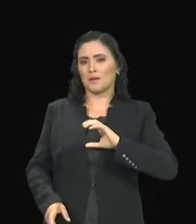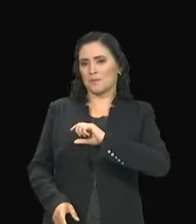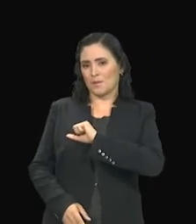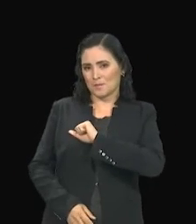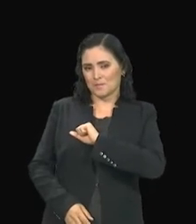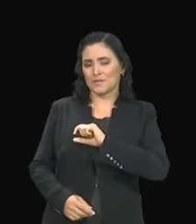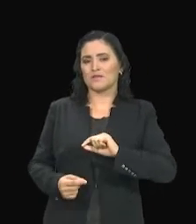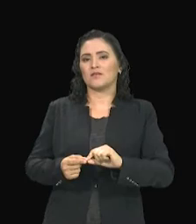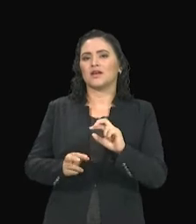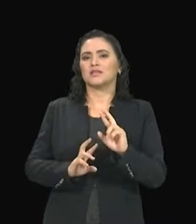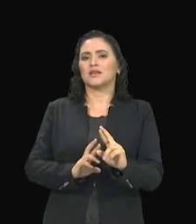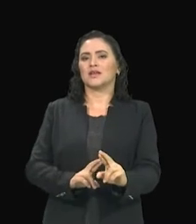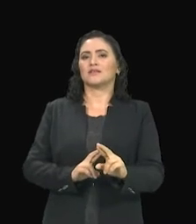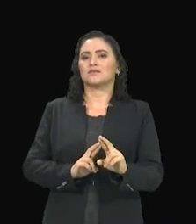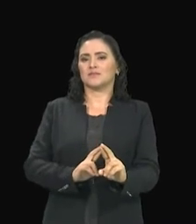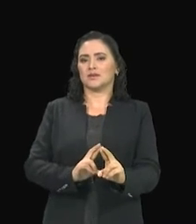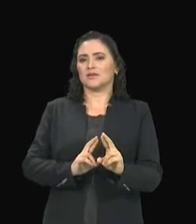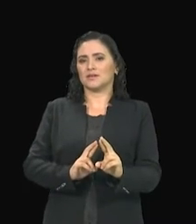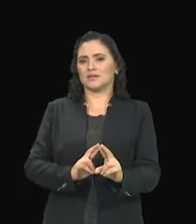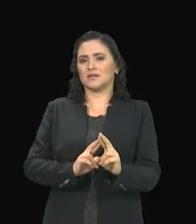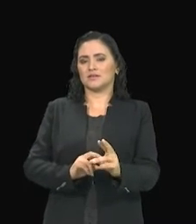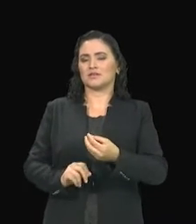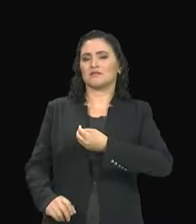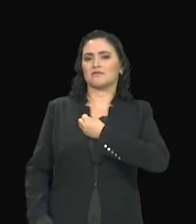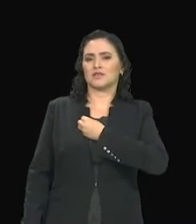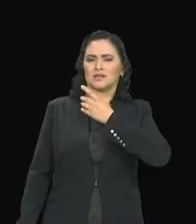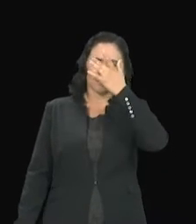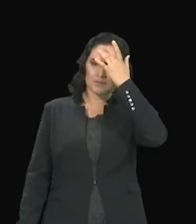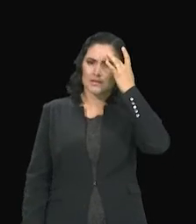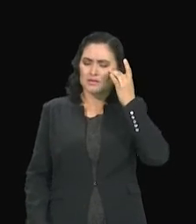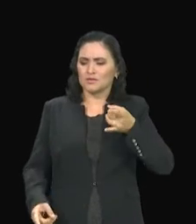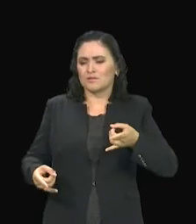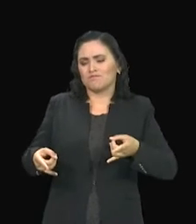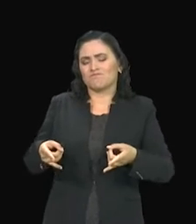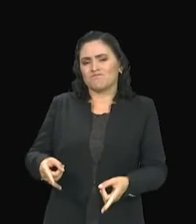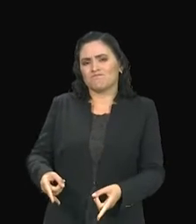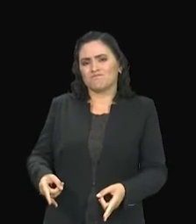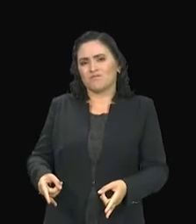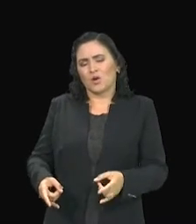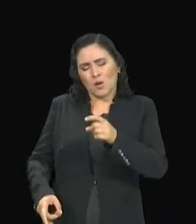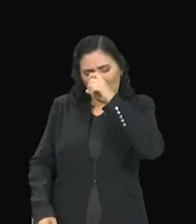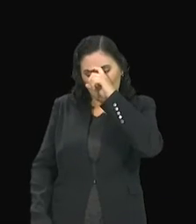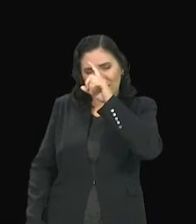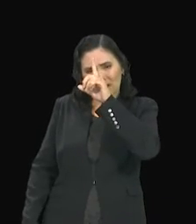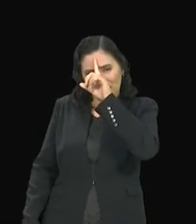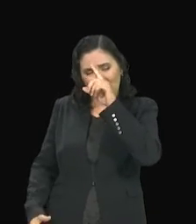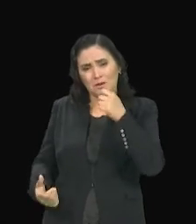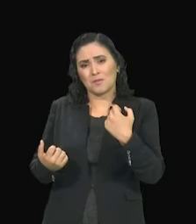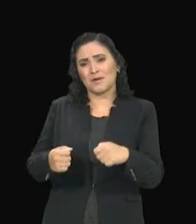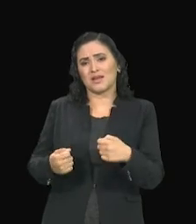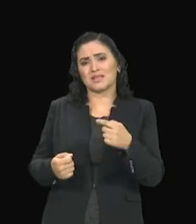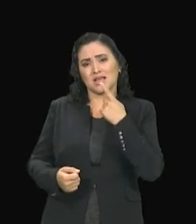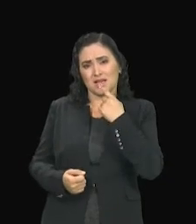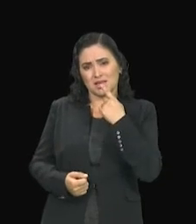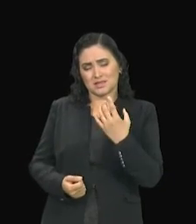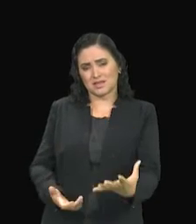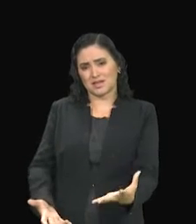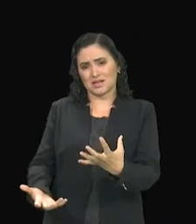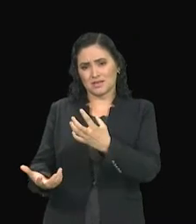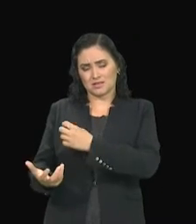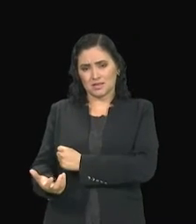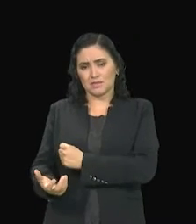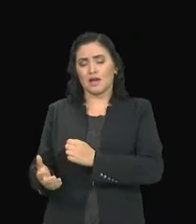vida àqueles que estão no leito e que precisam ter as suas vidas preservadas. Às vezes, pode ser o